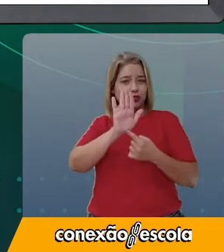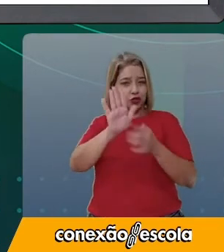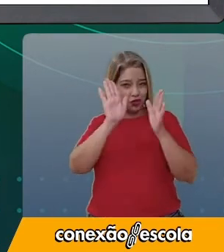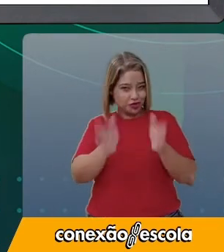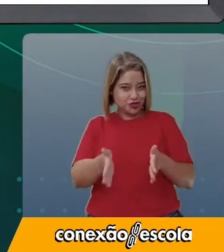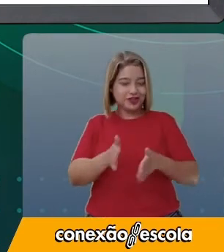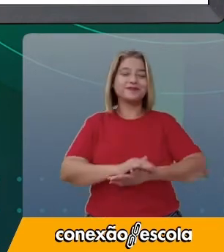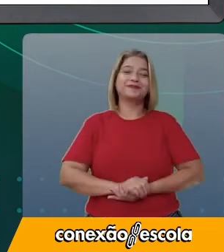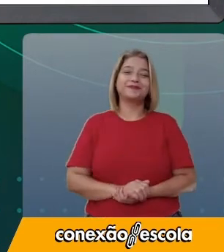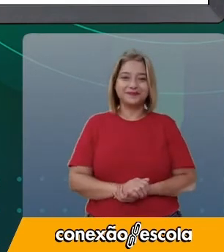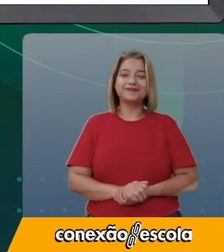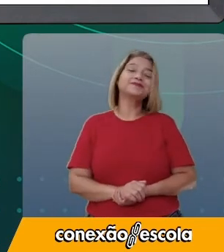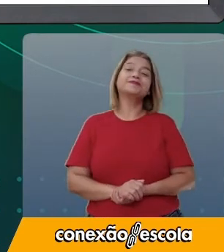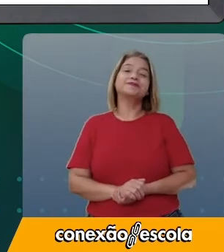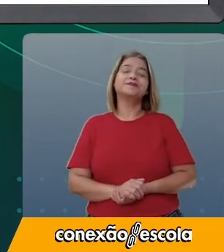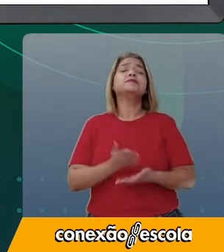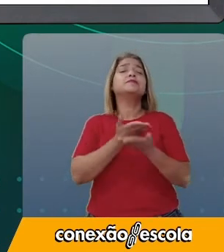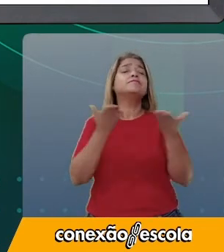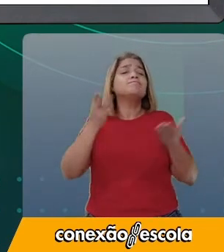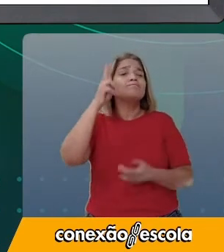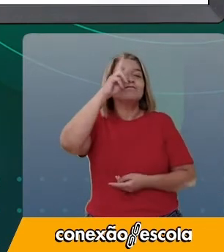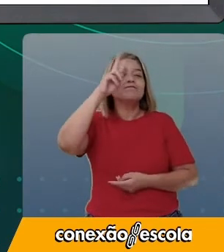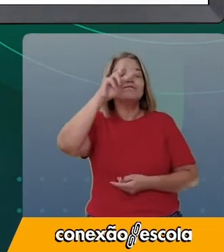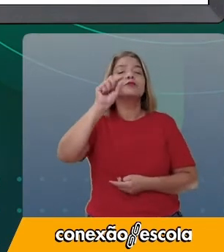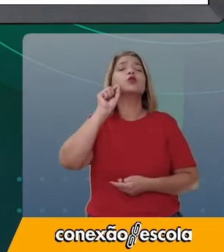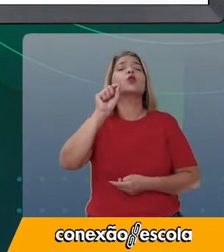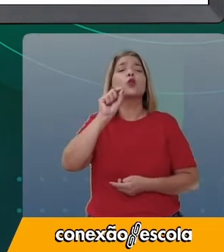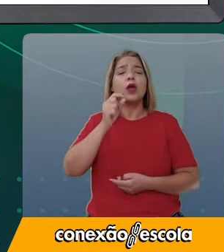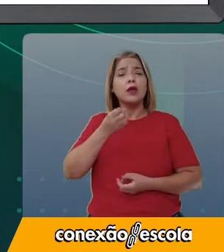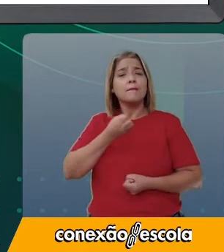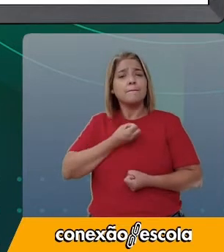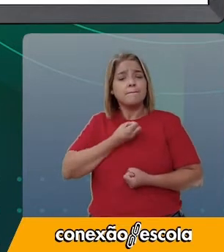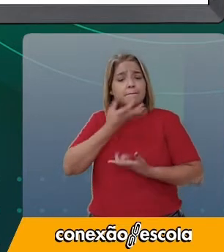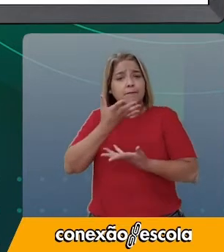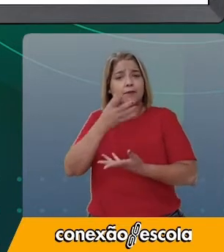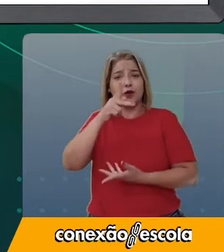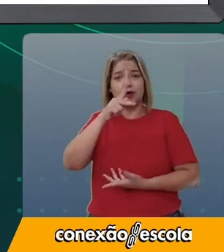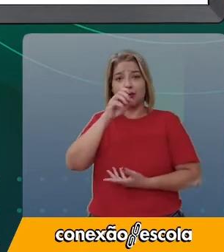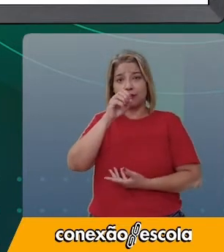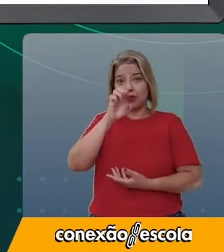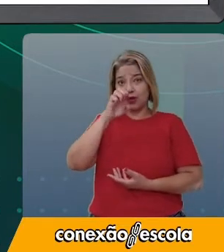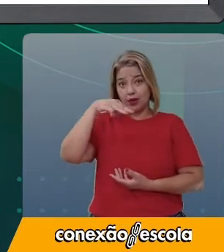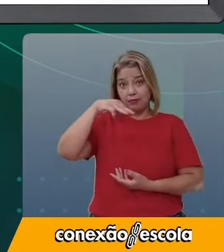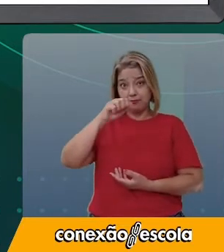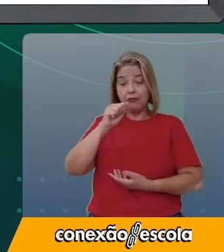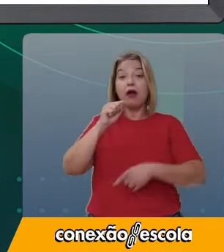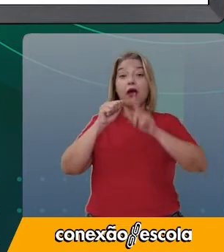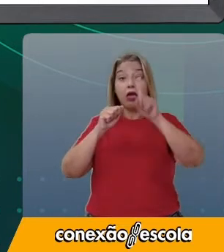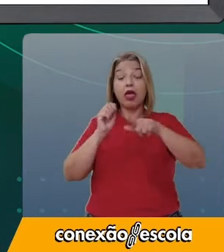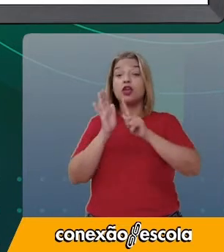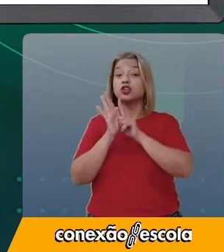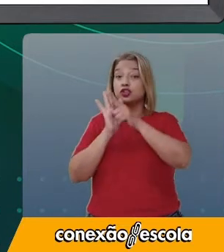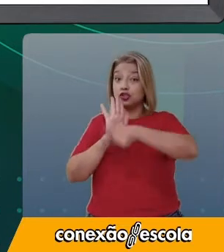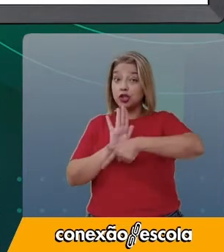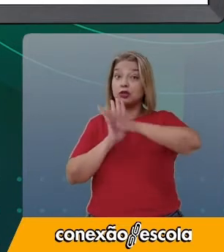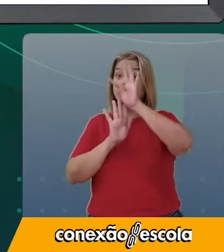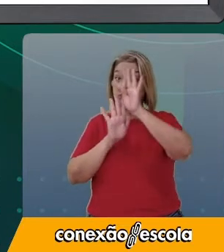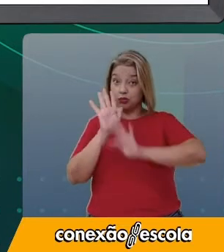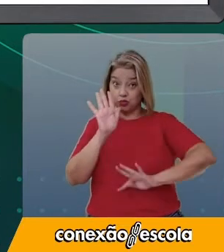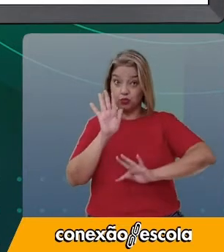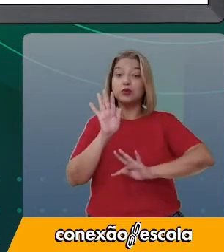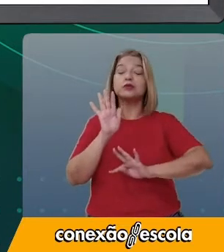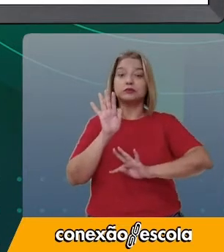encontros. Vocês se lembram o que é um poema? Poema é um gênero